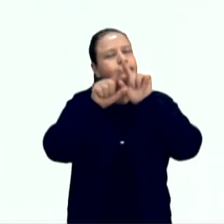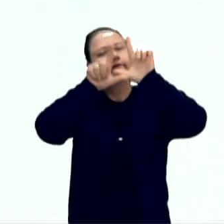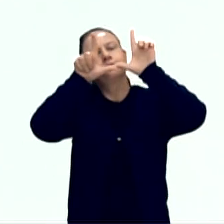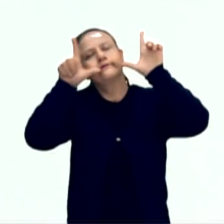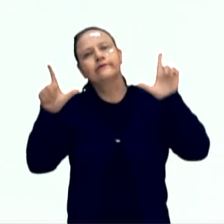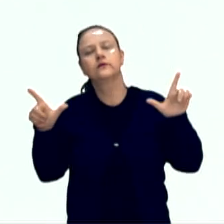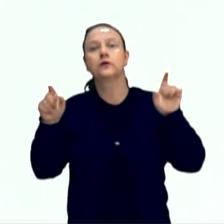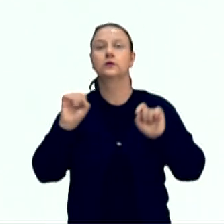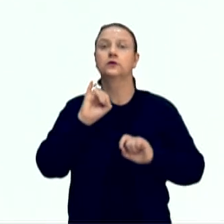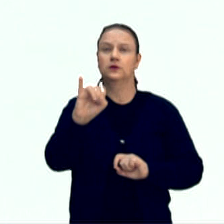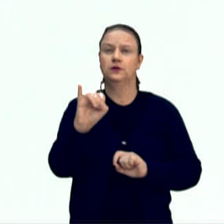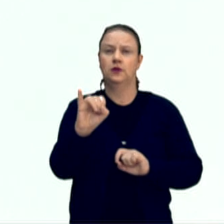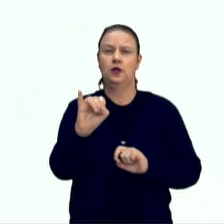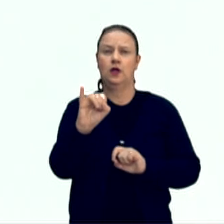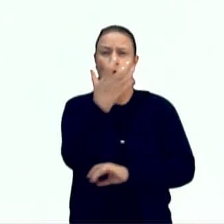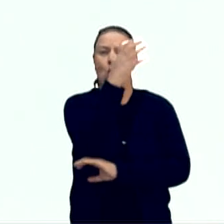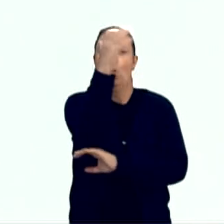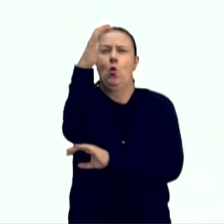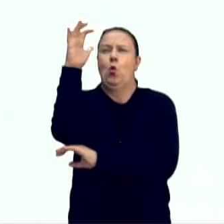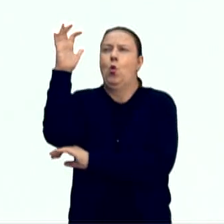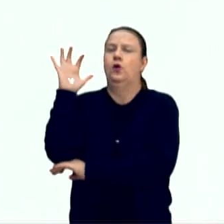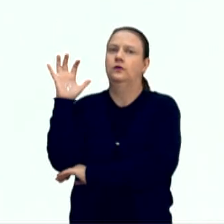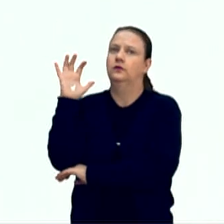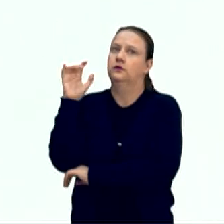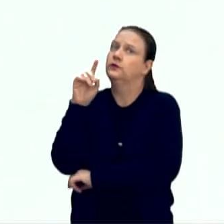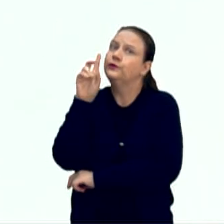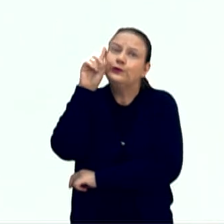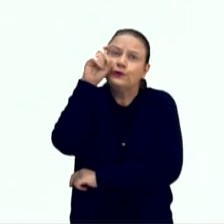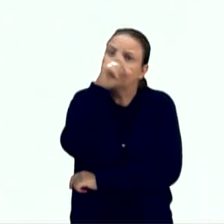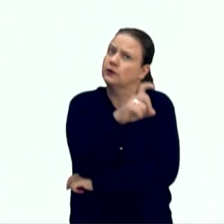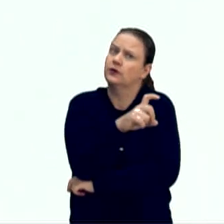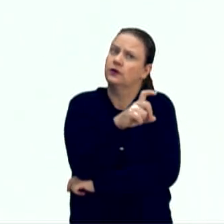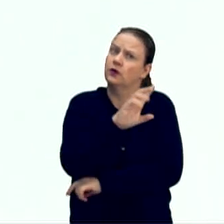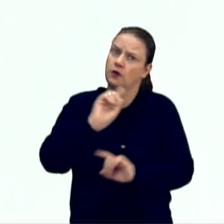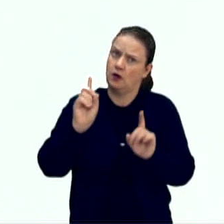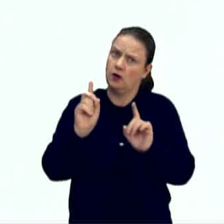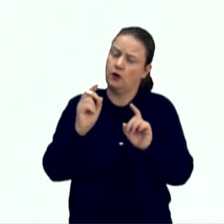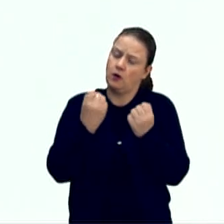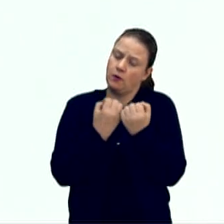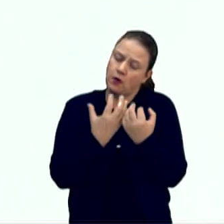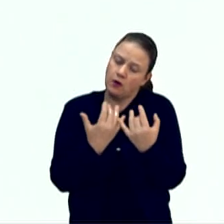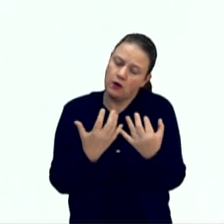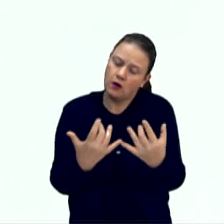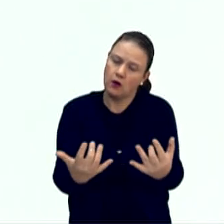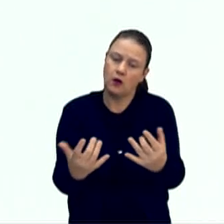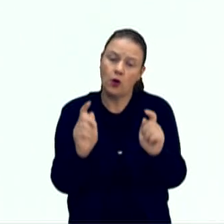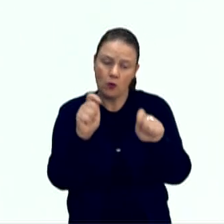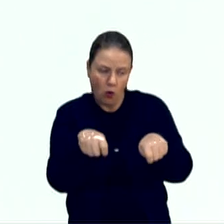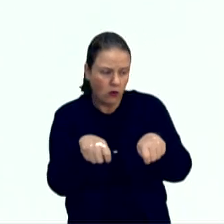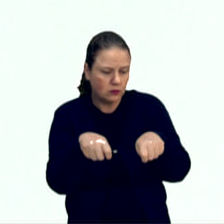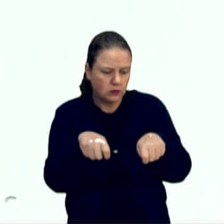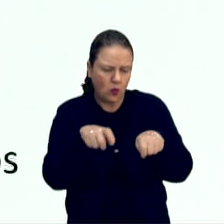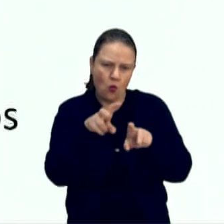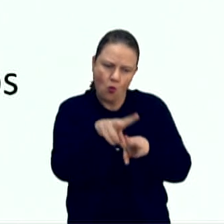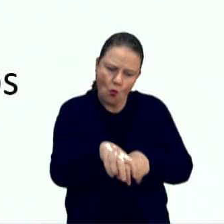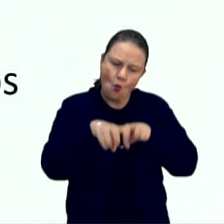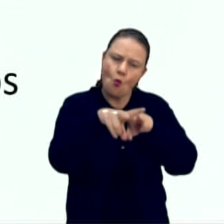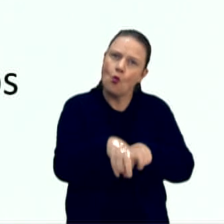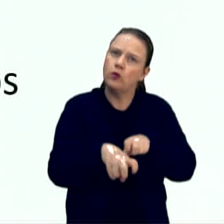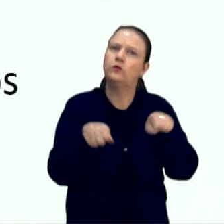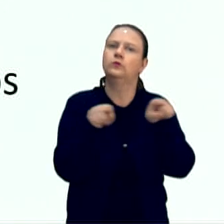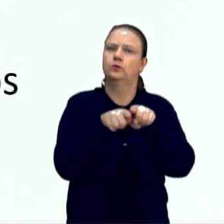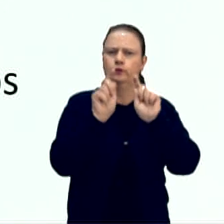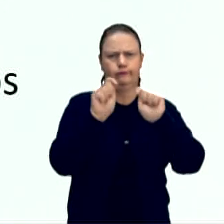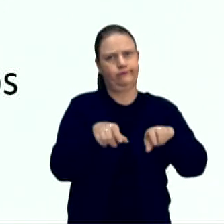muito grande de vegetação, eles não vão estar ali, eles vão estar numa vegetação onde é possível o plantio, por exemplo,